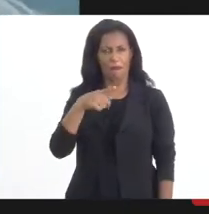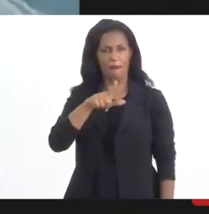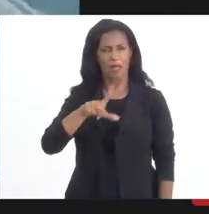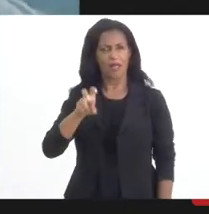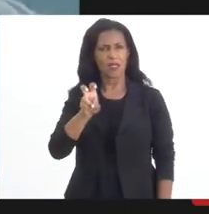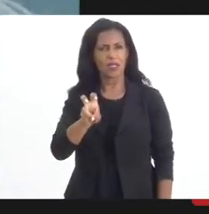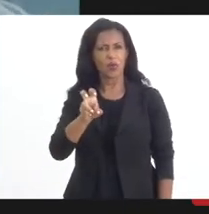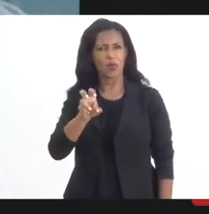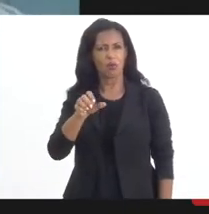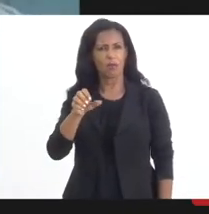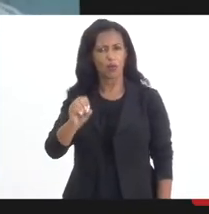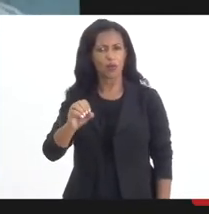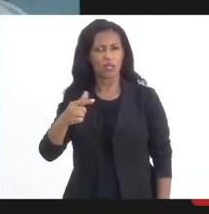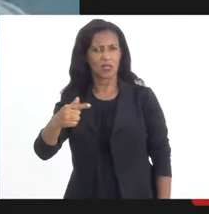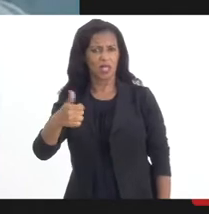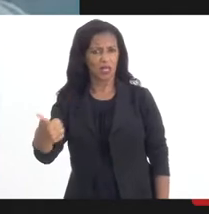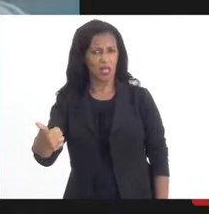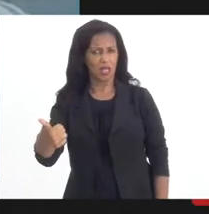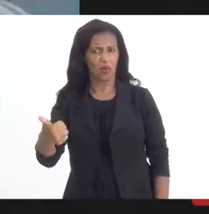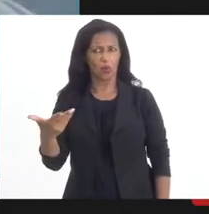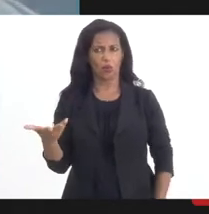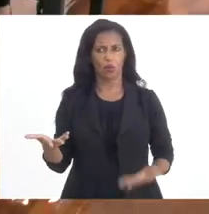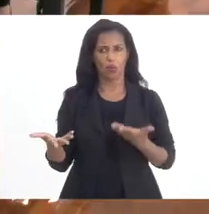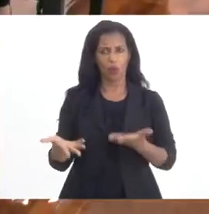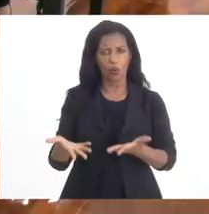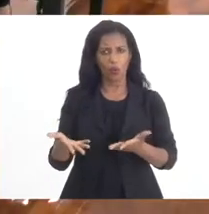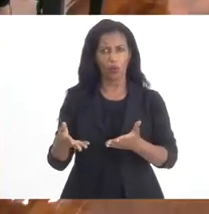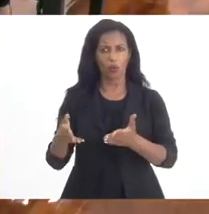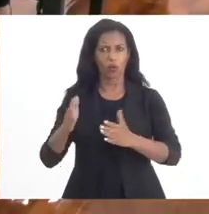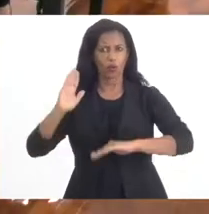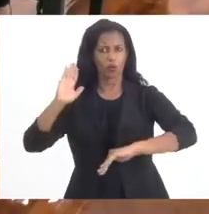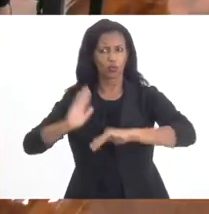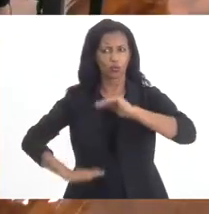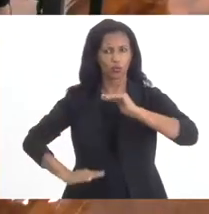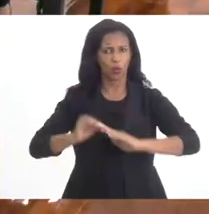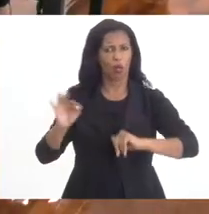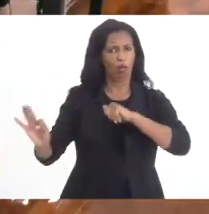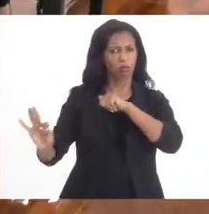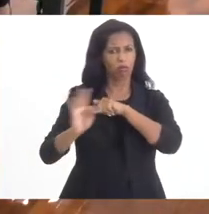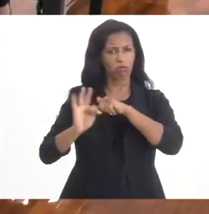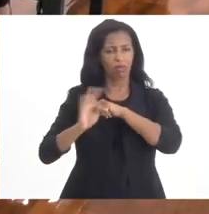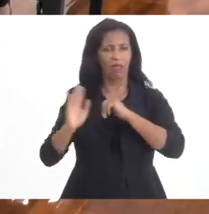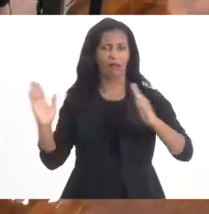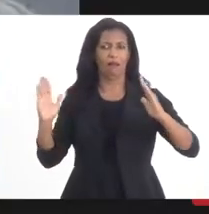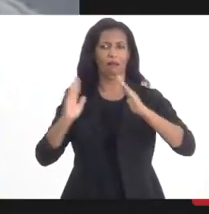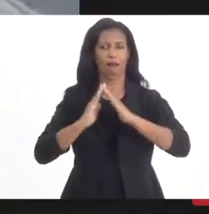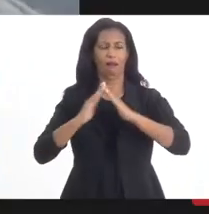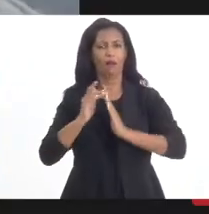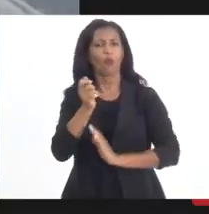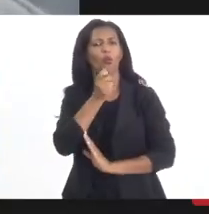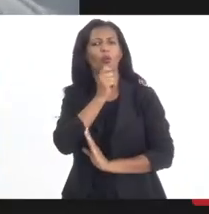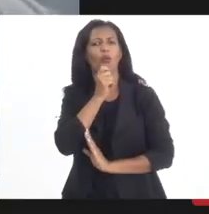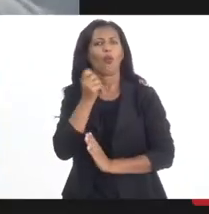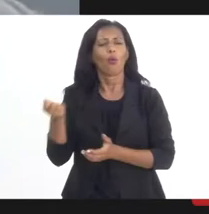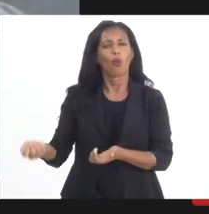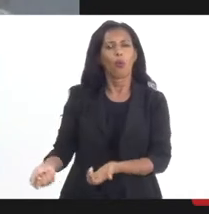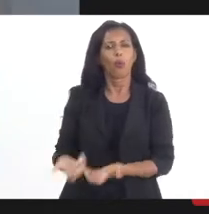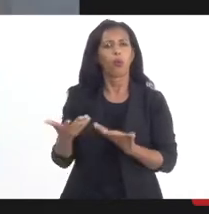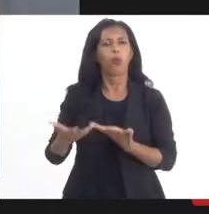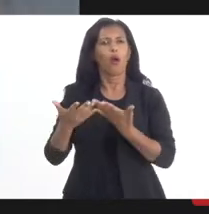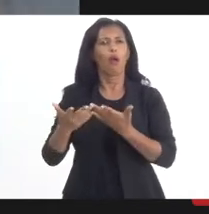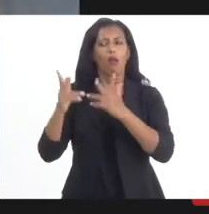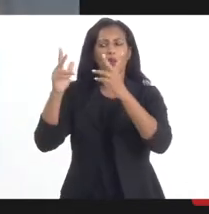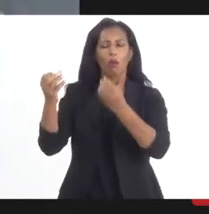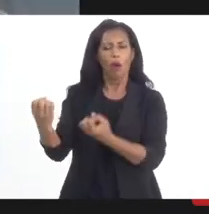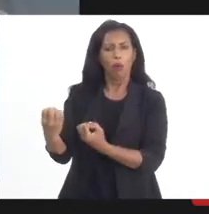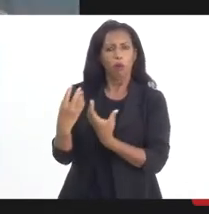é matar o sonho de docente, técnicos, moradores que não tiveram o incentivo que eu tive,